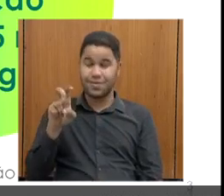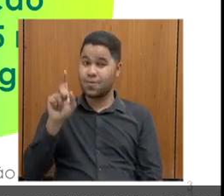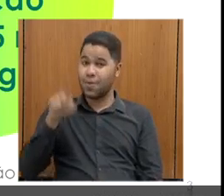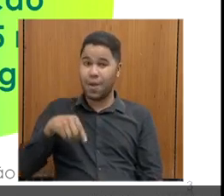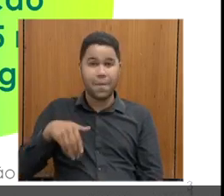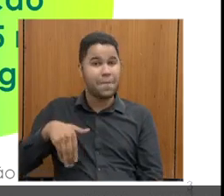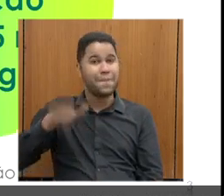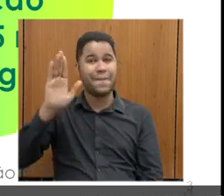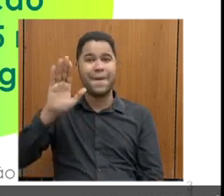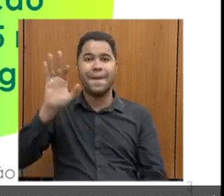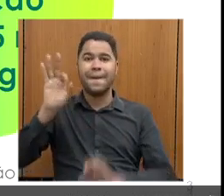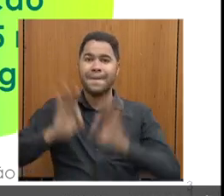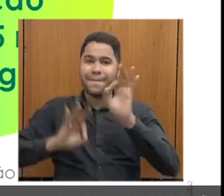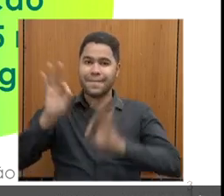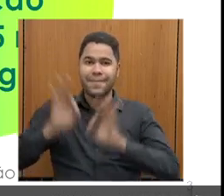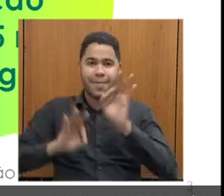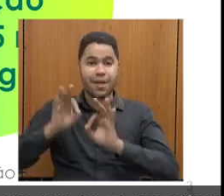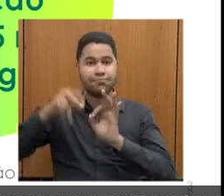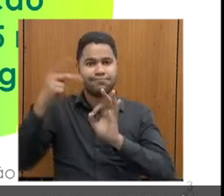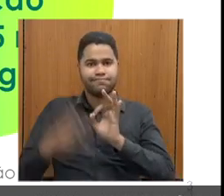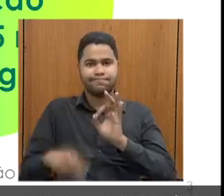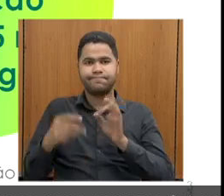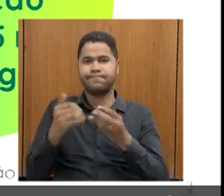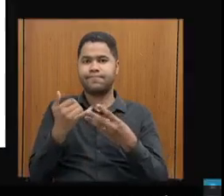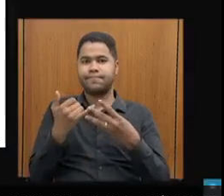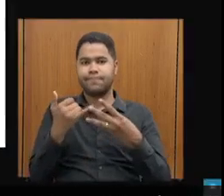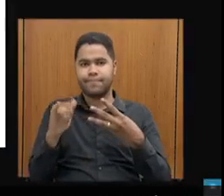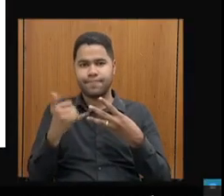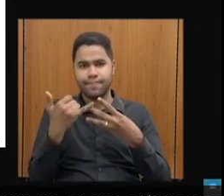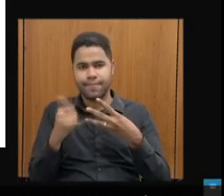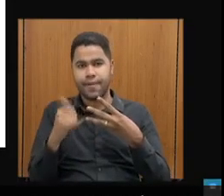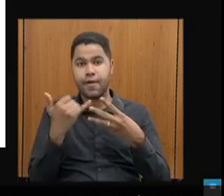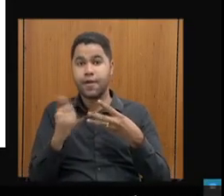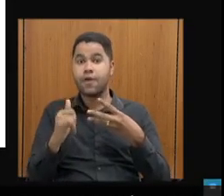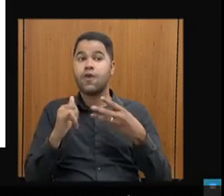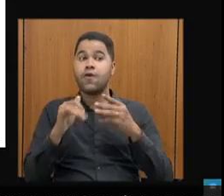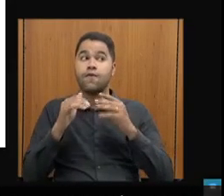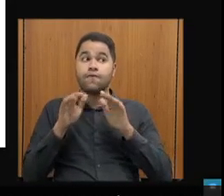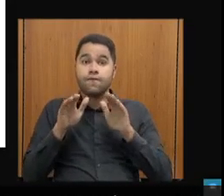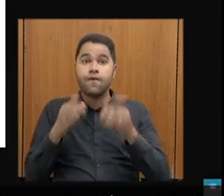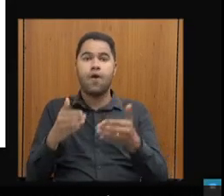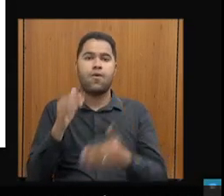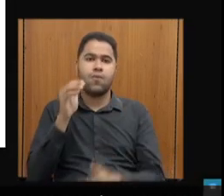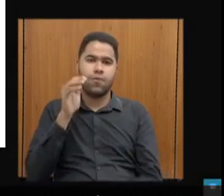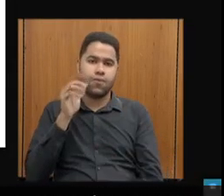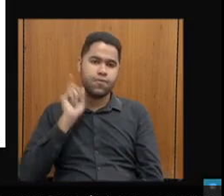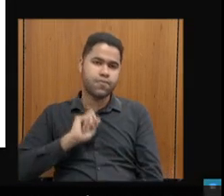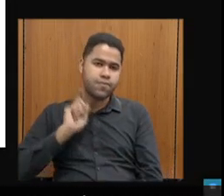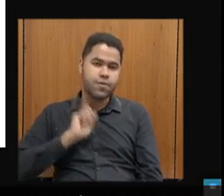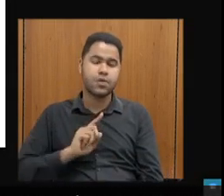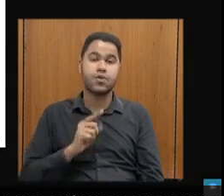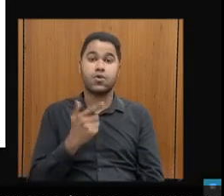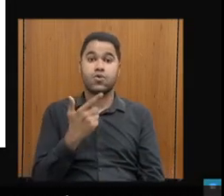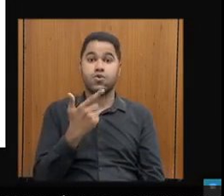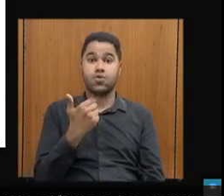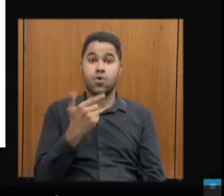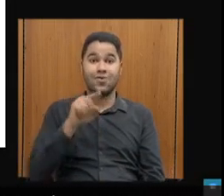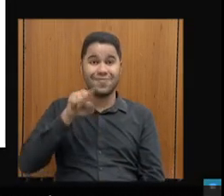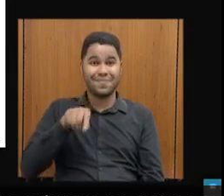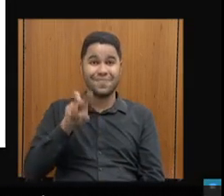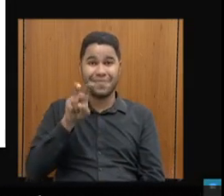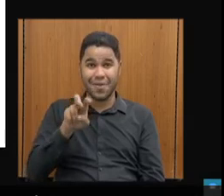plano de investimentos da história da Cemig todo ele repito focado em Minas São 12,5 milhões